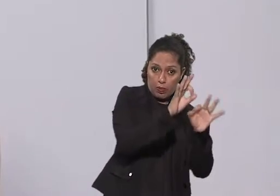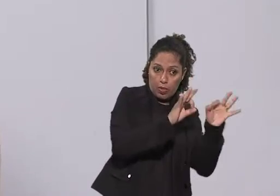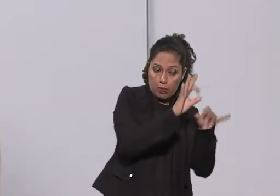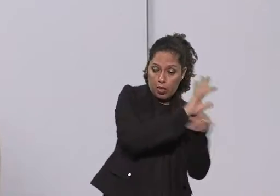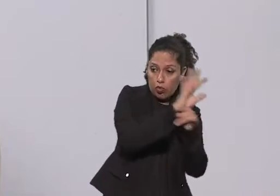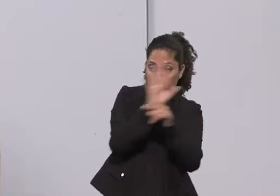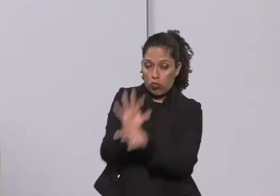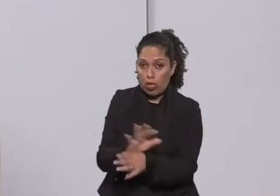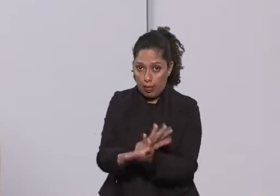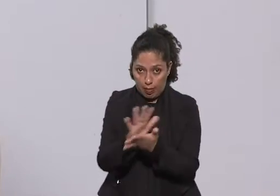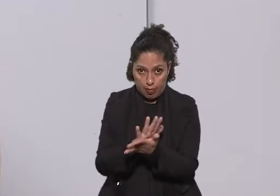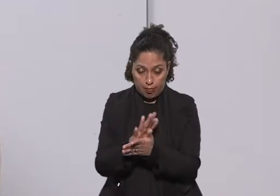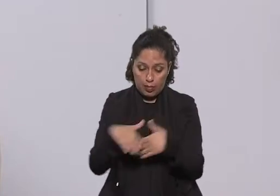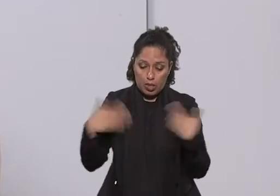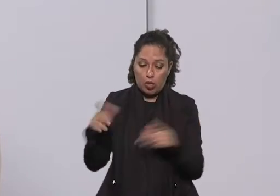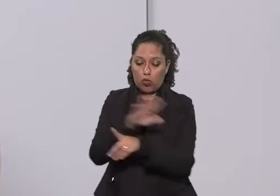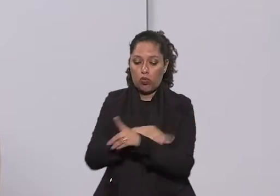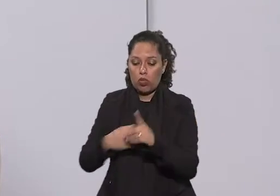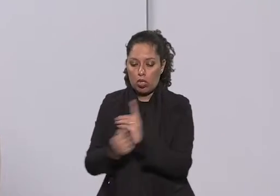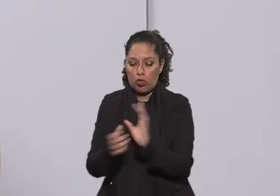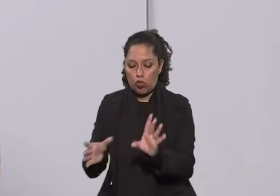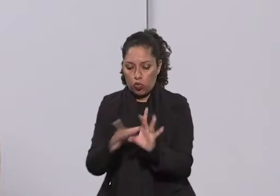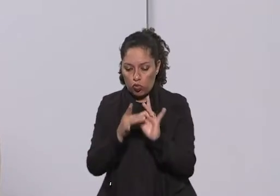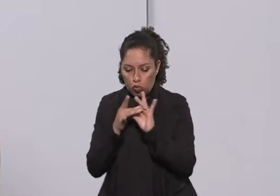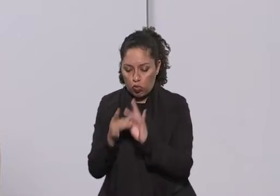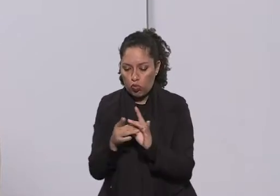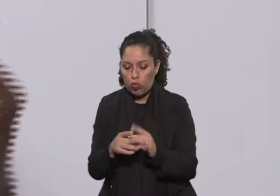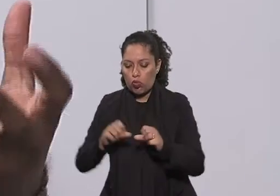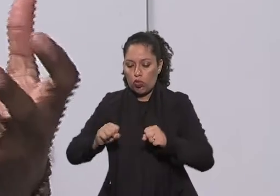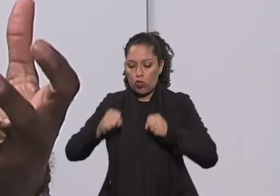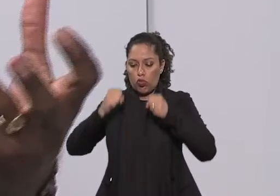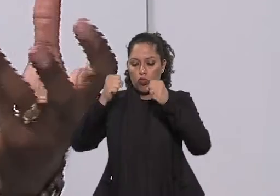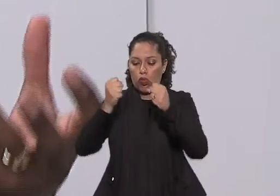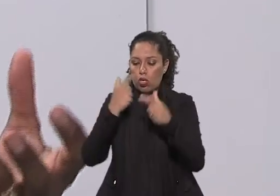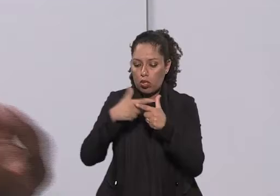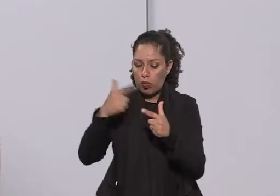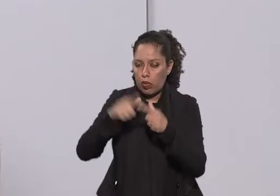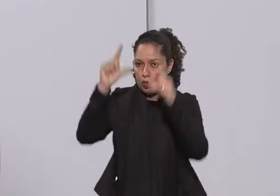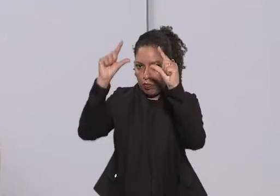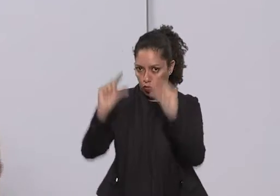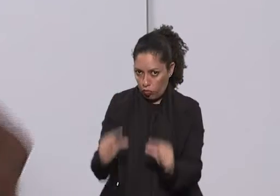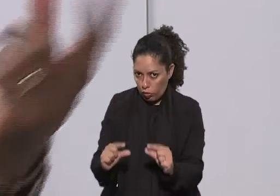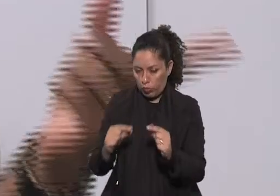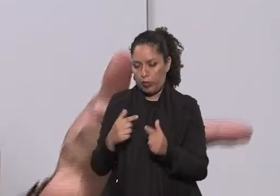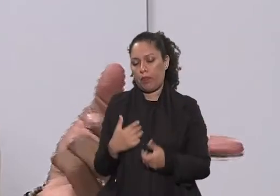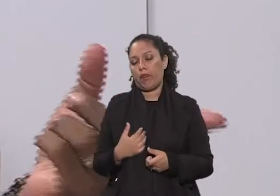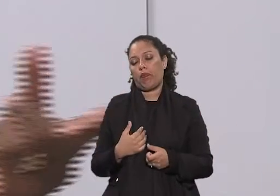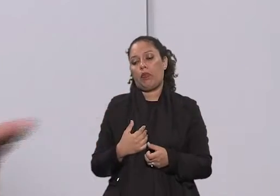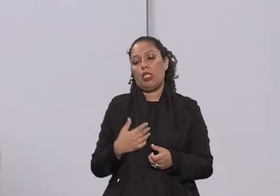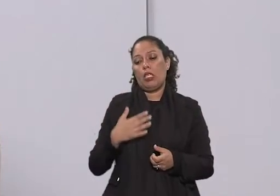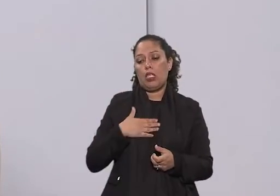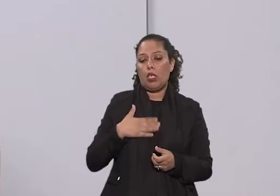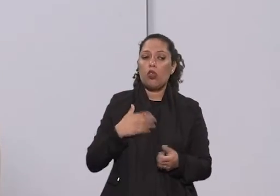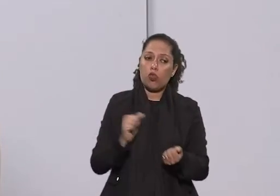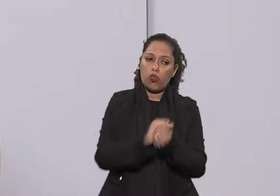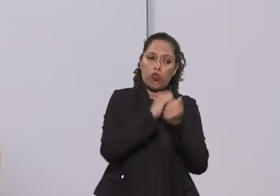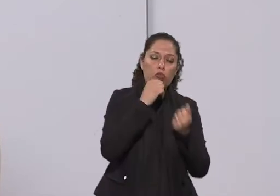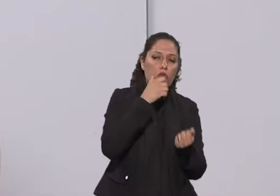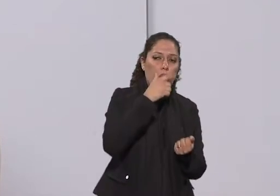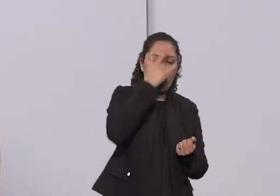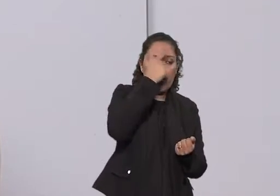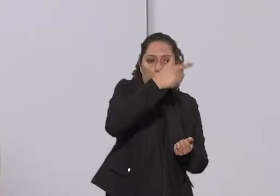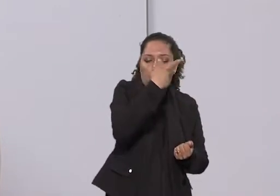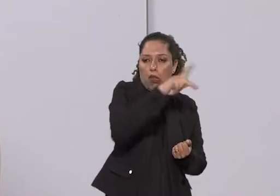e aí é onde a sociedade civil se reúne e organiza e tenta resolver um determinado programa e aí eu vou de de acordo com